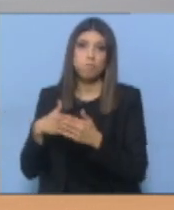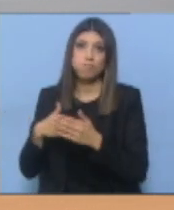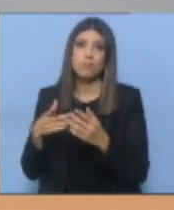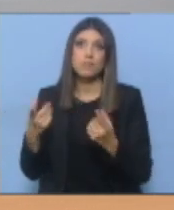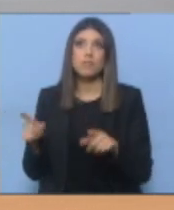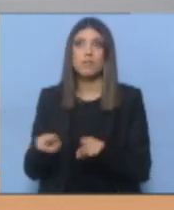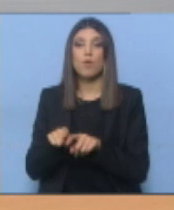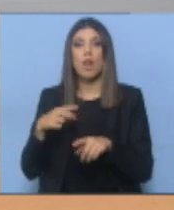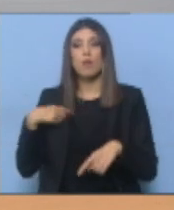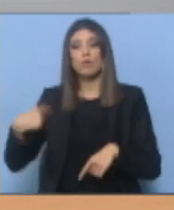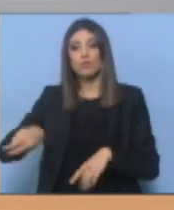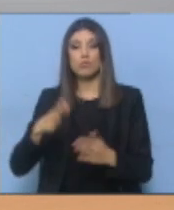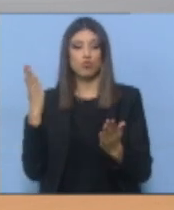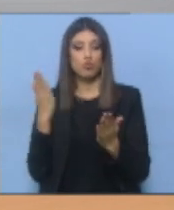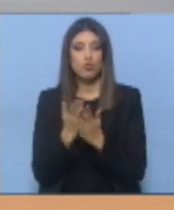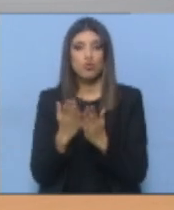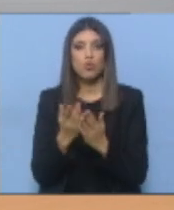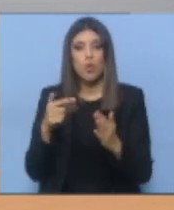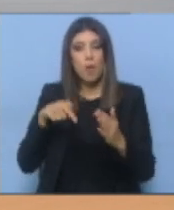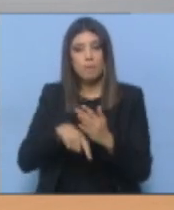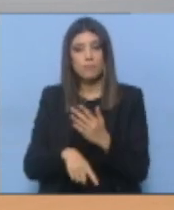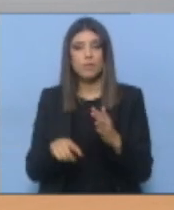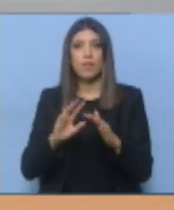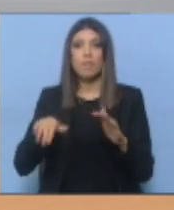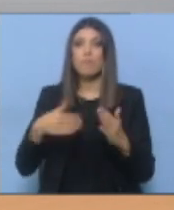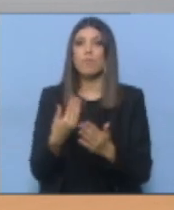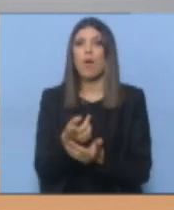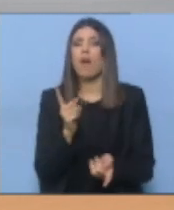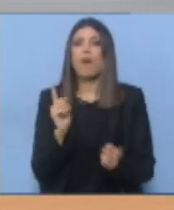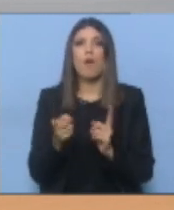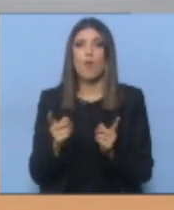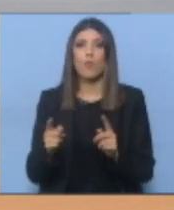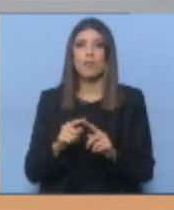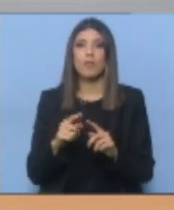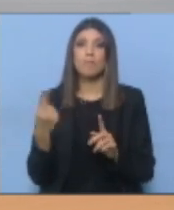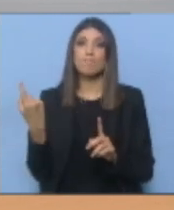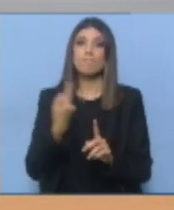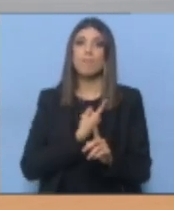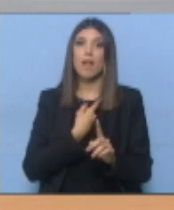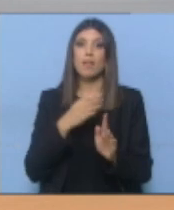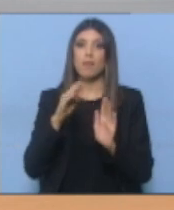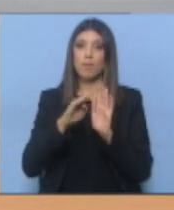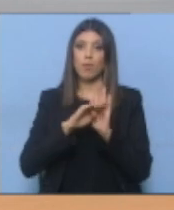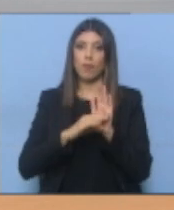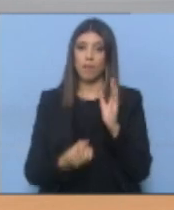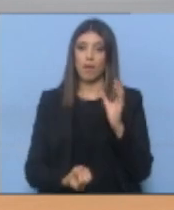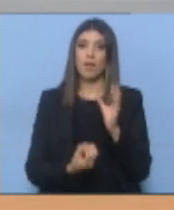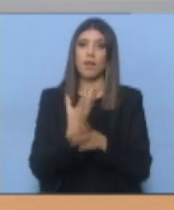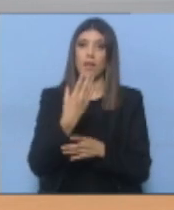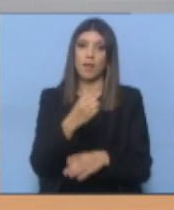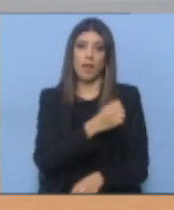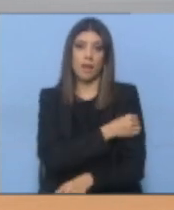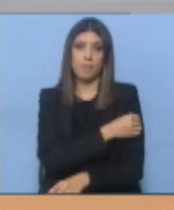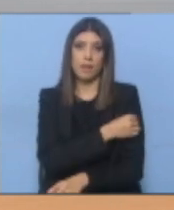E neste estudo em particular o que nós propomos é que existam, que sejam criados programas de habitação acessível para as pessoas